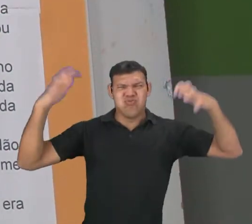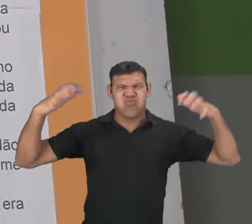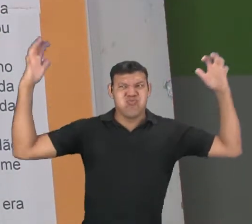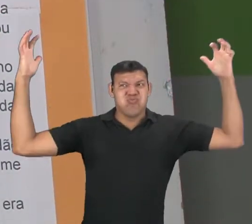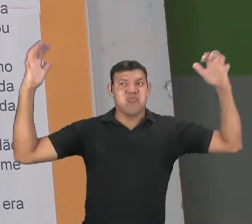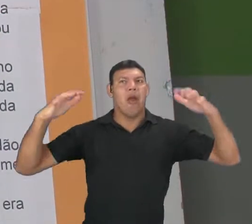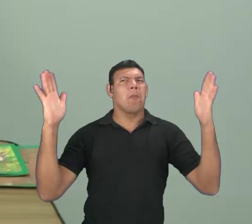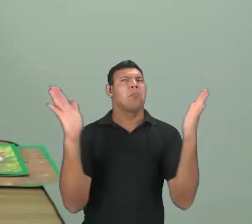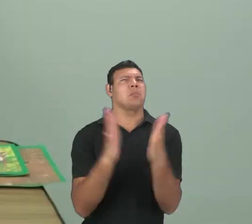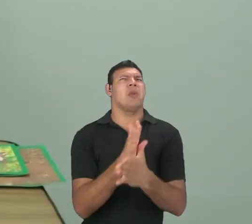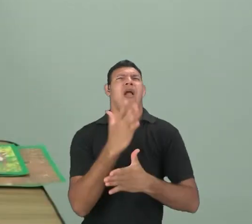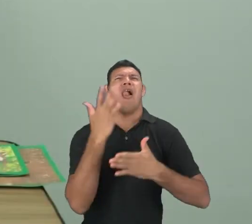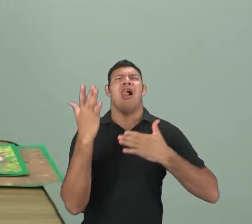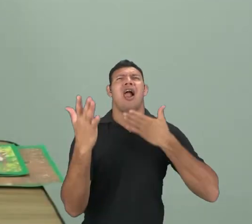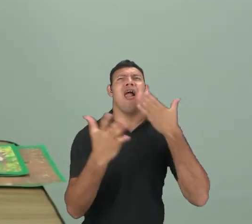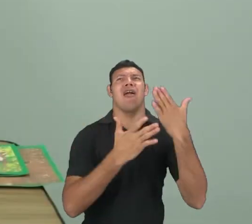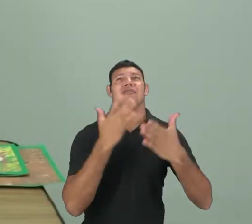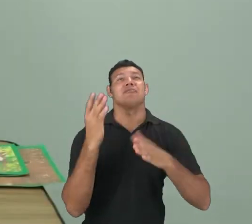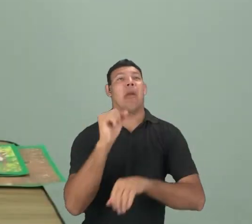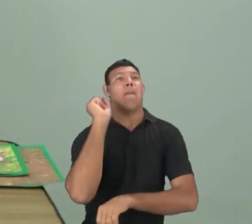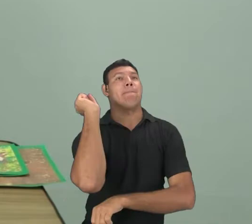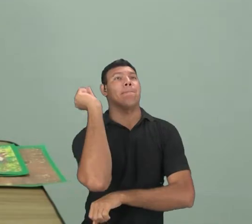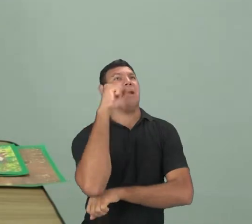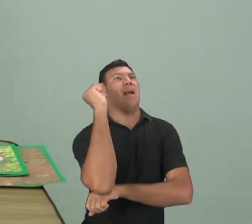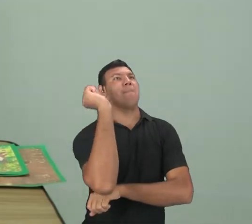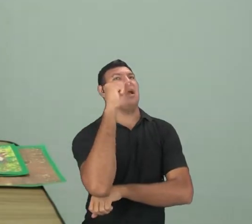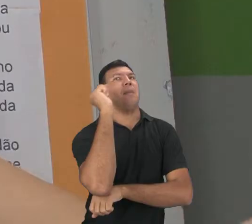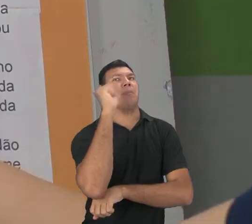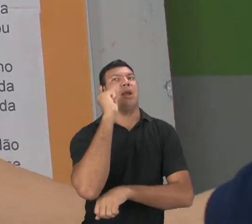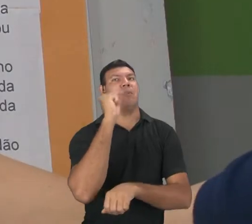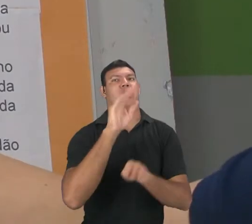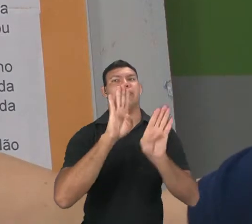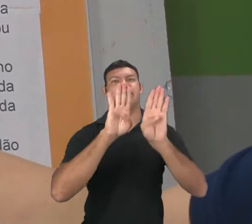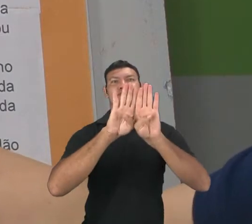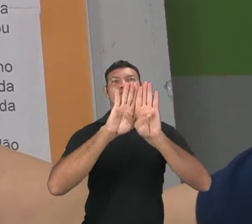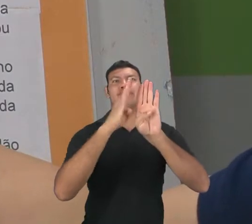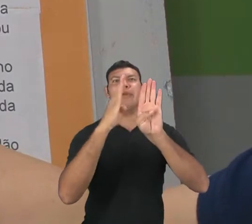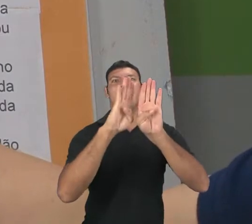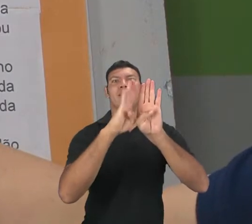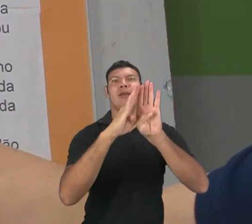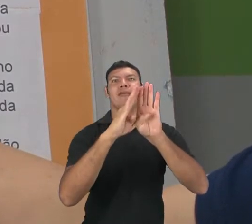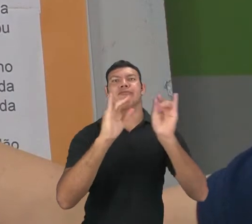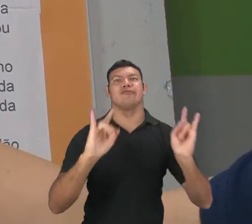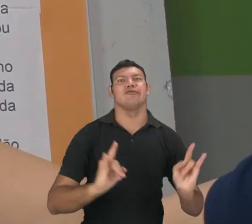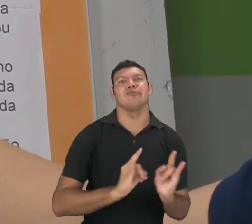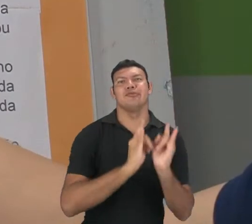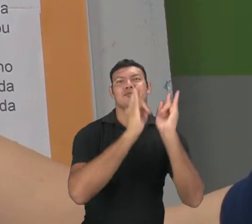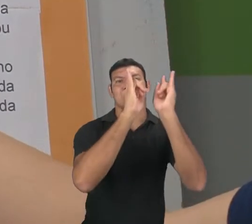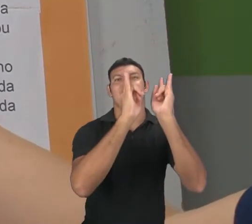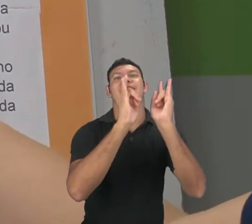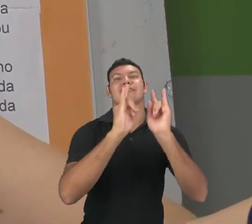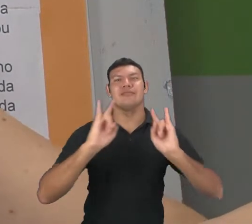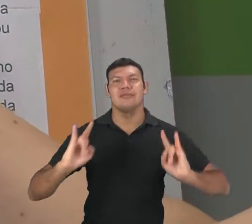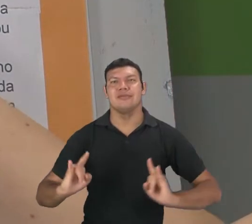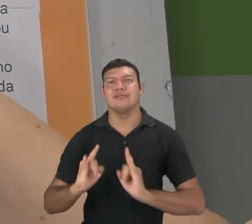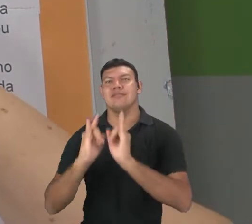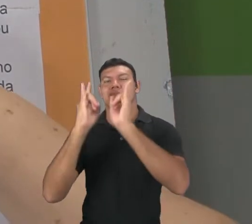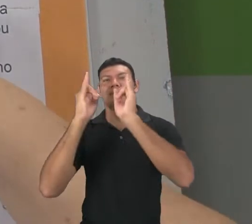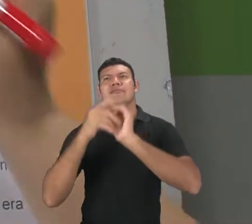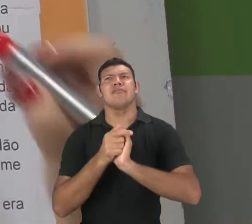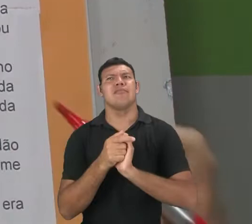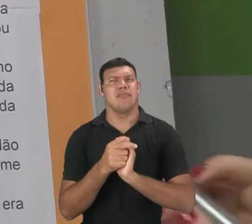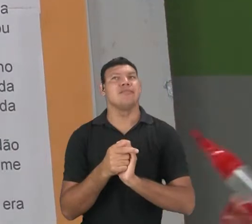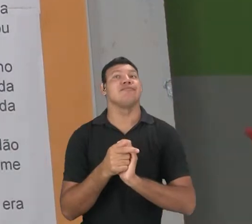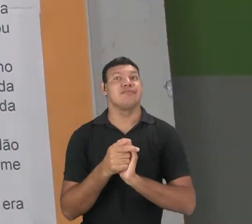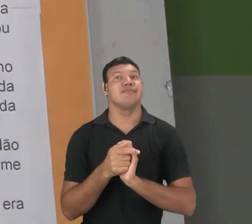espetáculo tremendo. E de repente, o que acontece? Bate a porta do castelo, né? Eles escutam